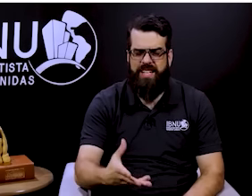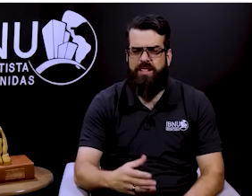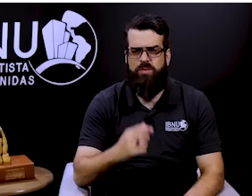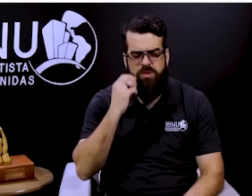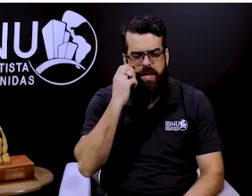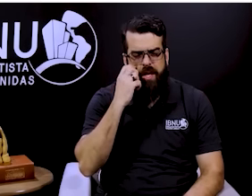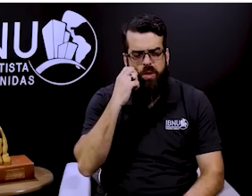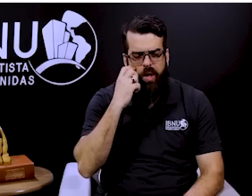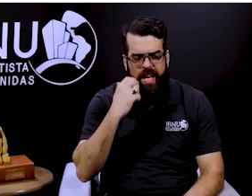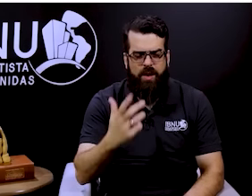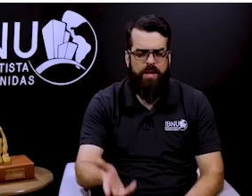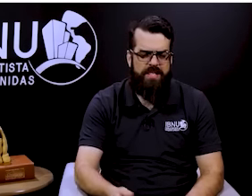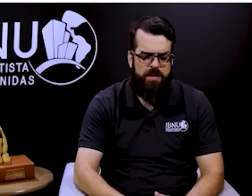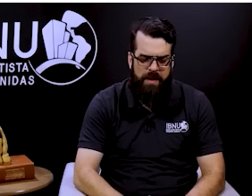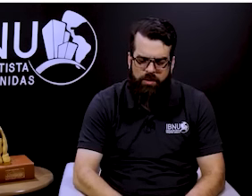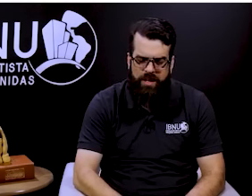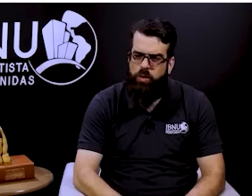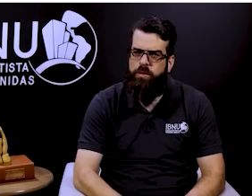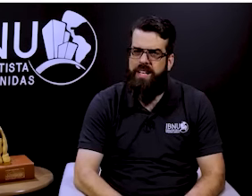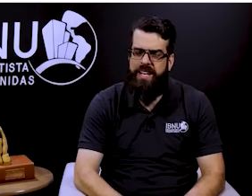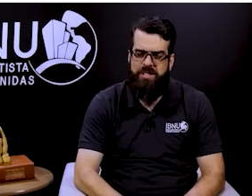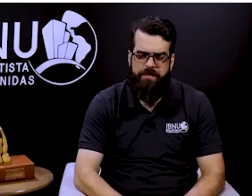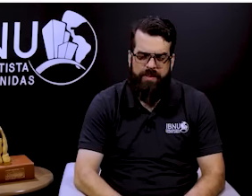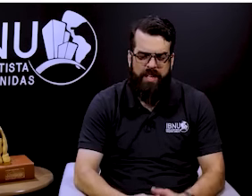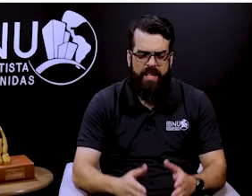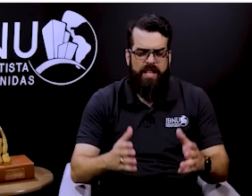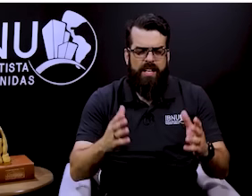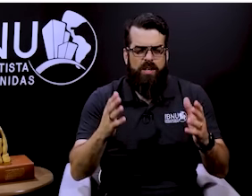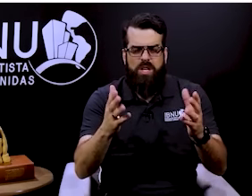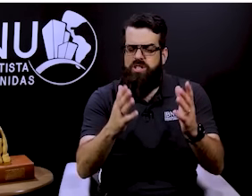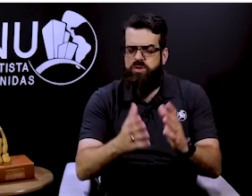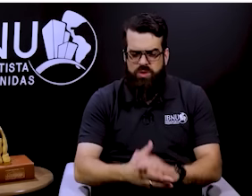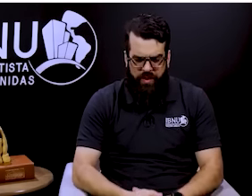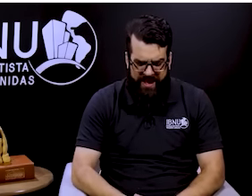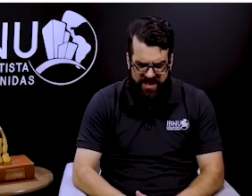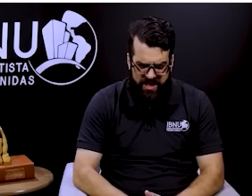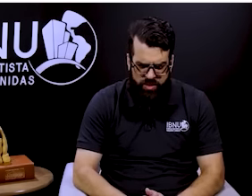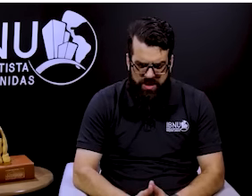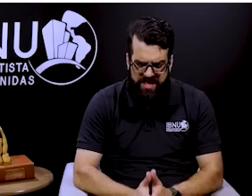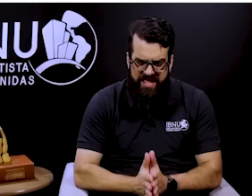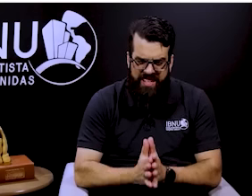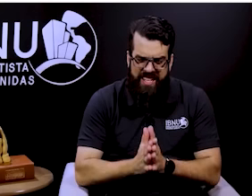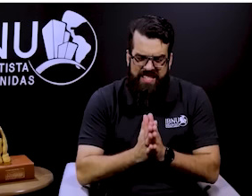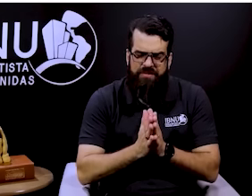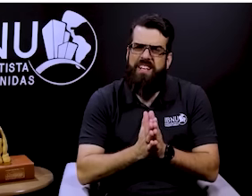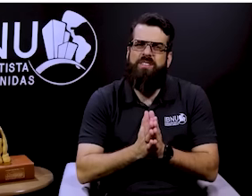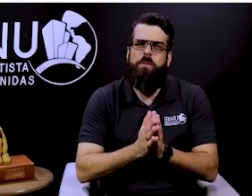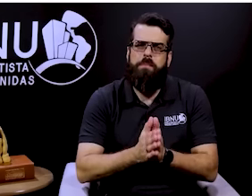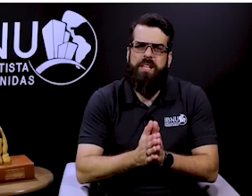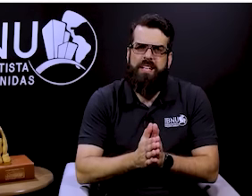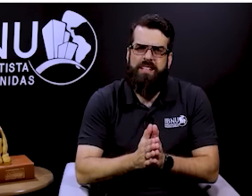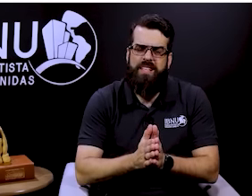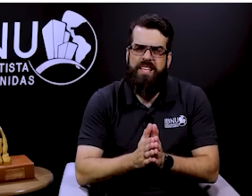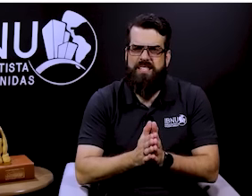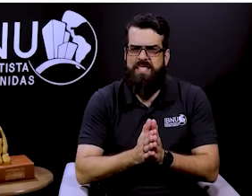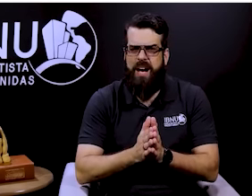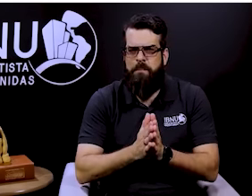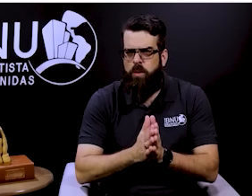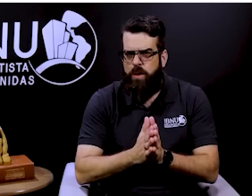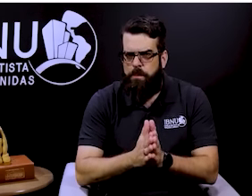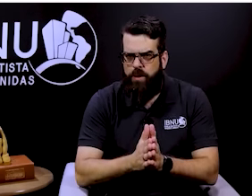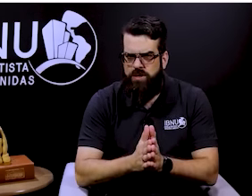o status e o reconhecimento da comunidade. E o que, que Jesus faz? Jesus ensina que essa filantropia, que